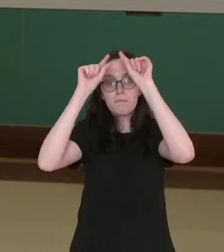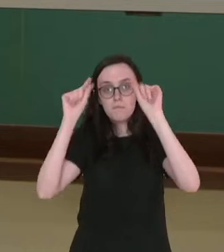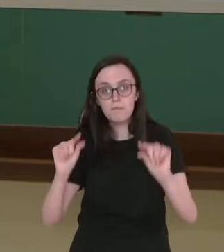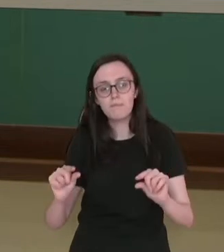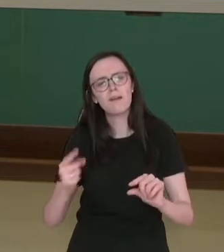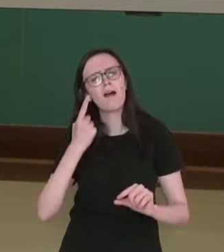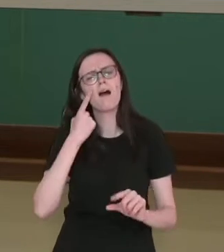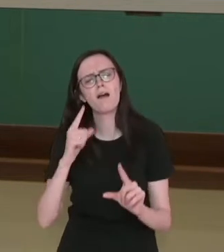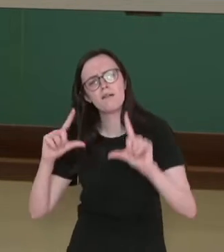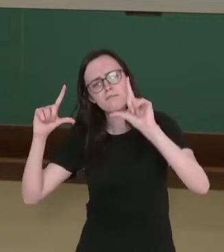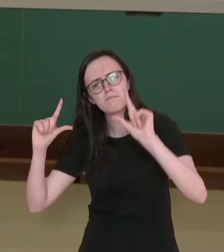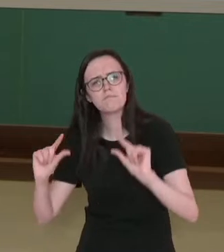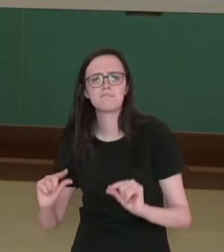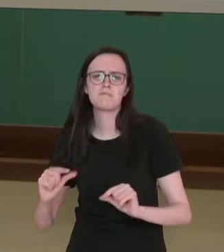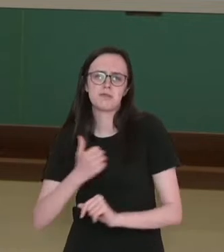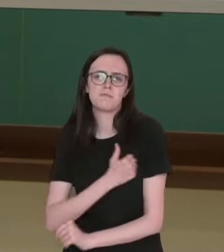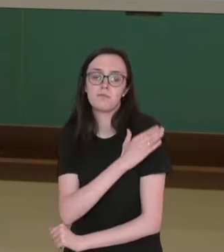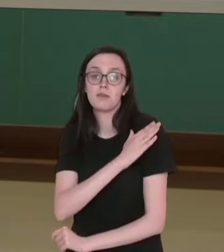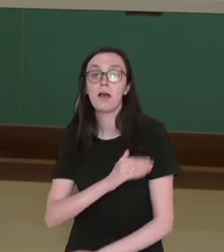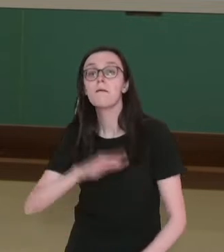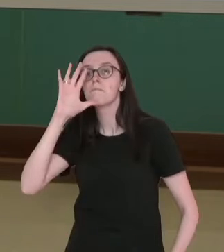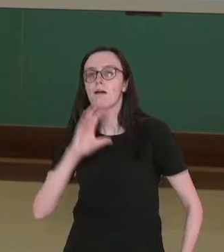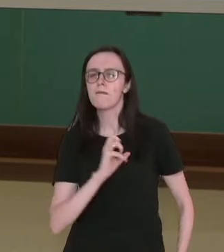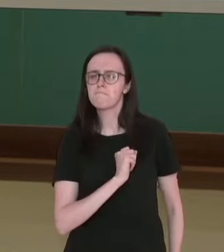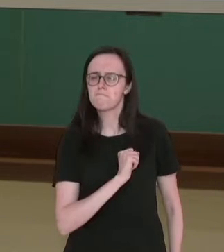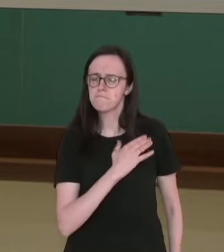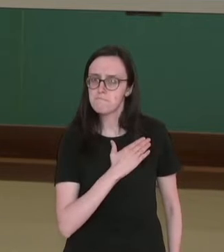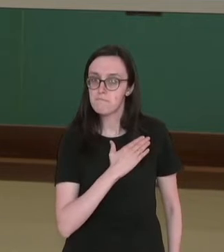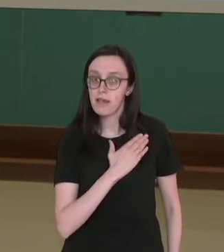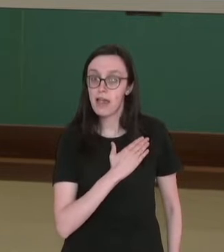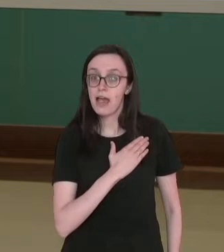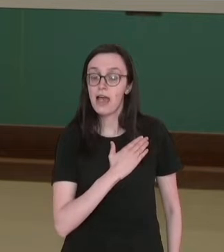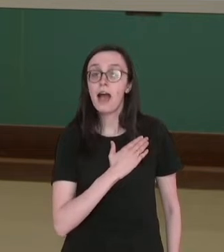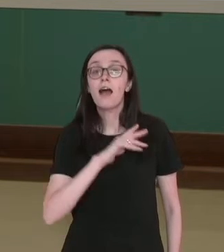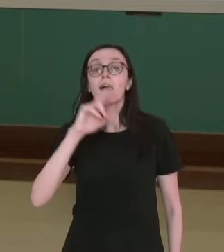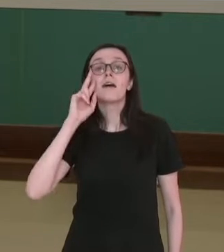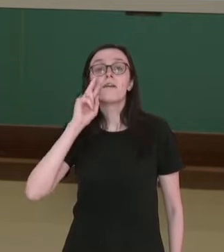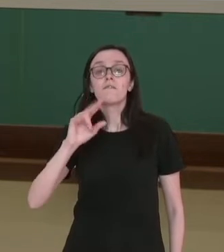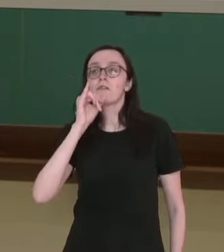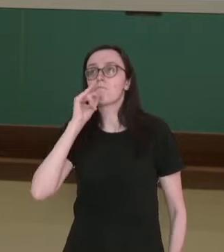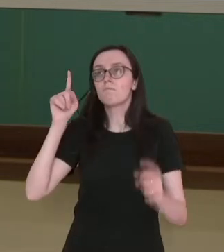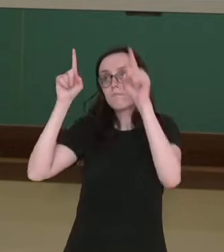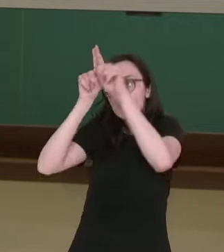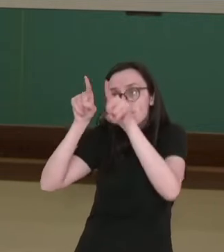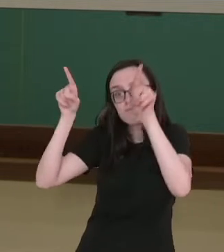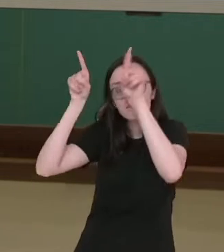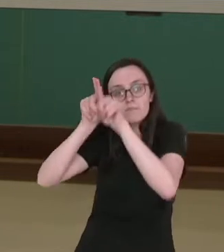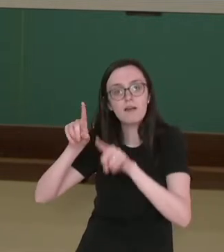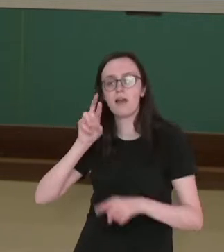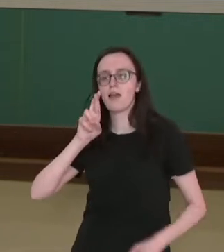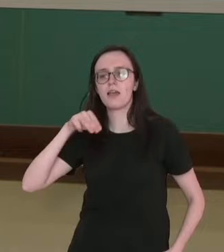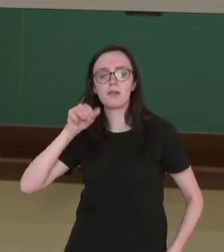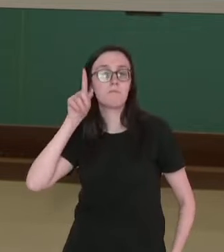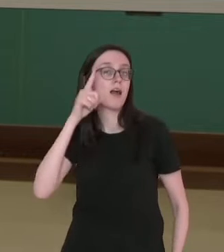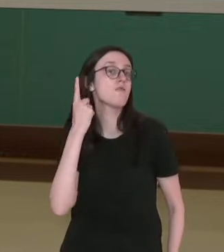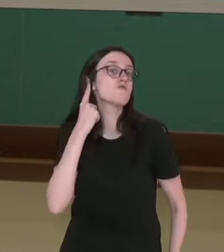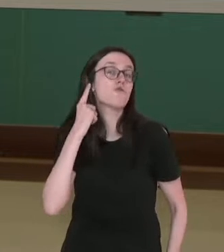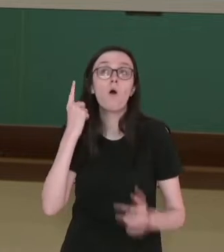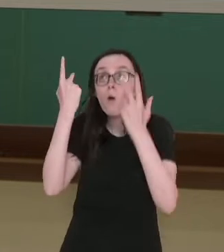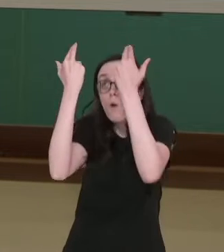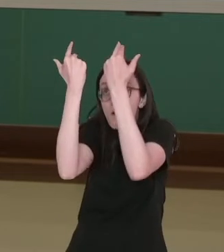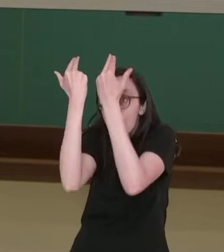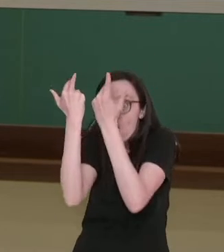menos preconceito, seja mais amor no peito. Em relação às rimas são sons iguais